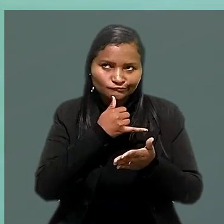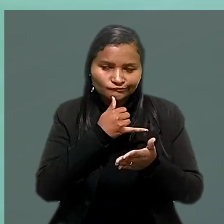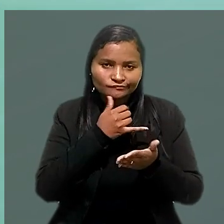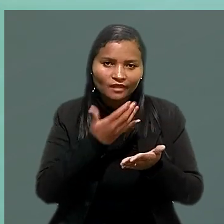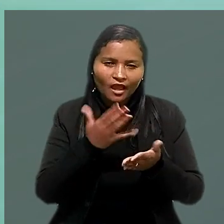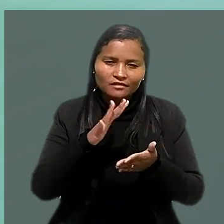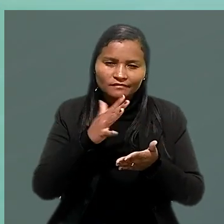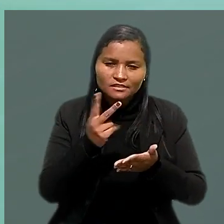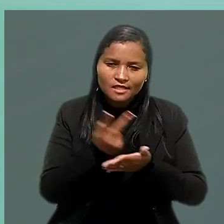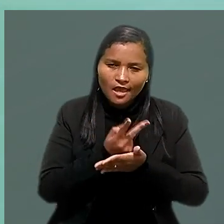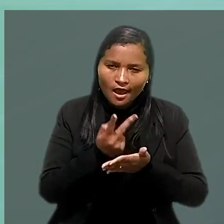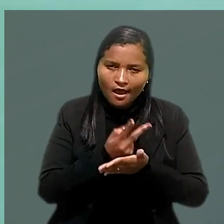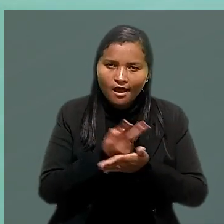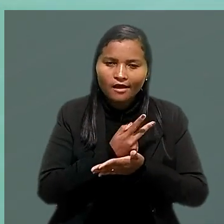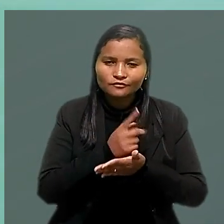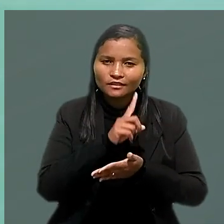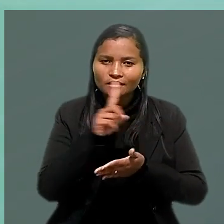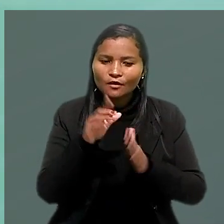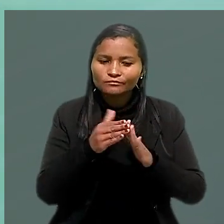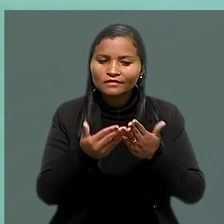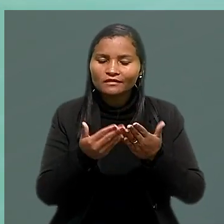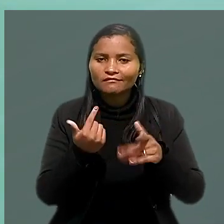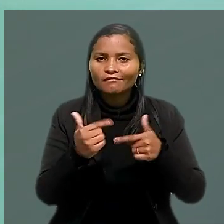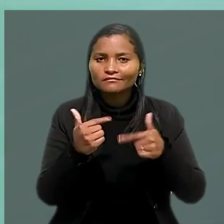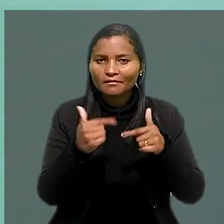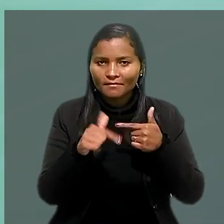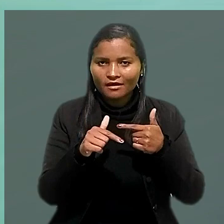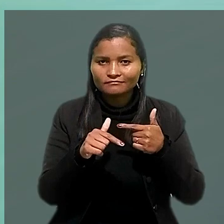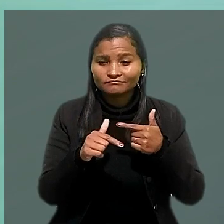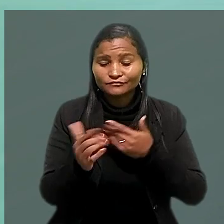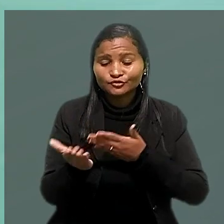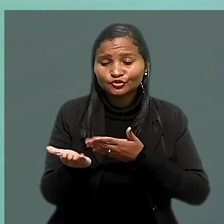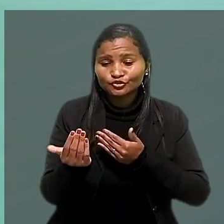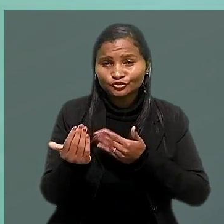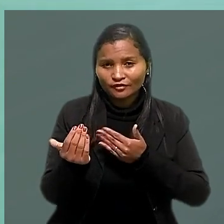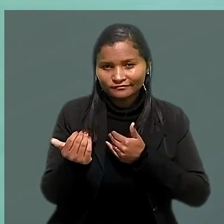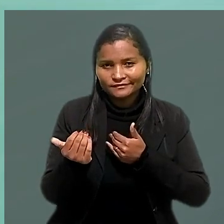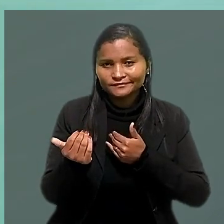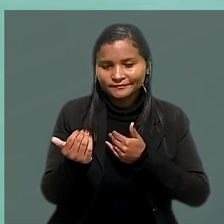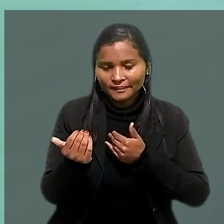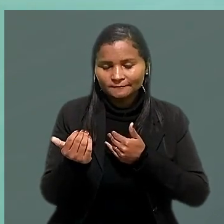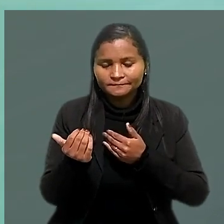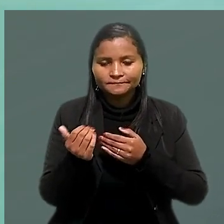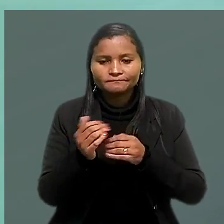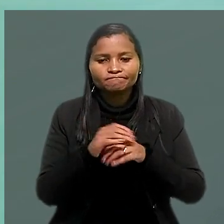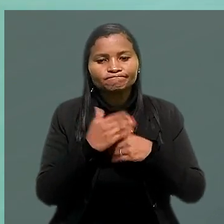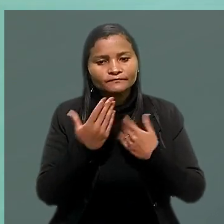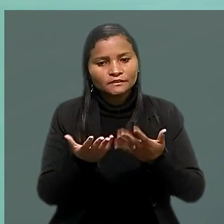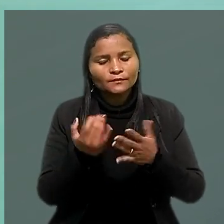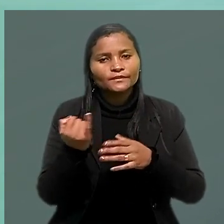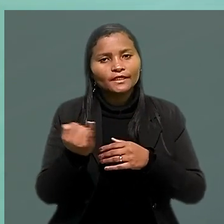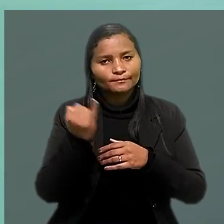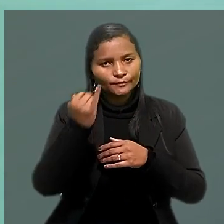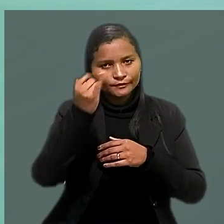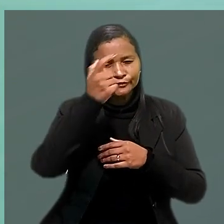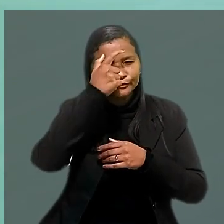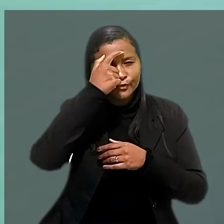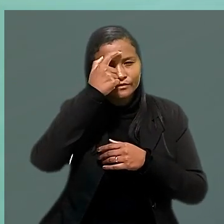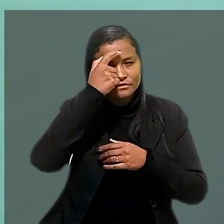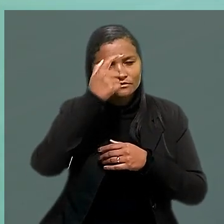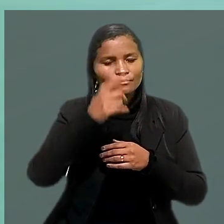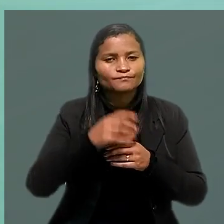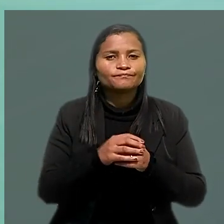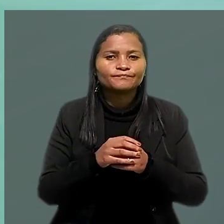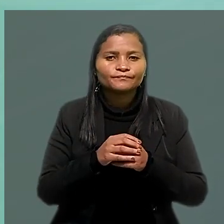às vezes de forma precária, sem a anotação da carteira de trabalho, jovens e adolescentes. Então é importante